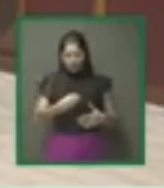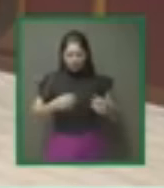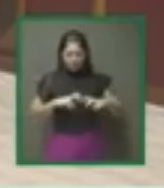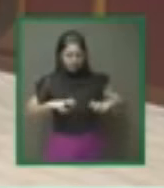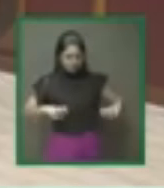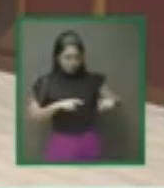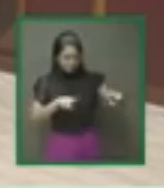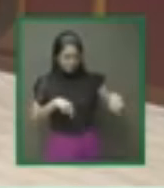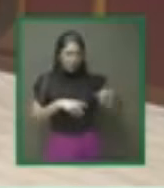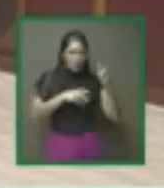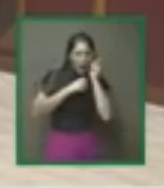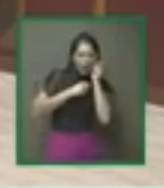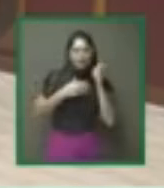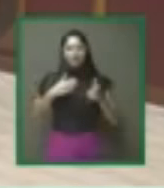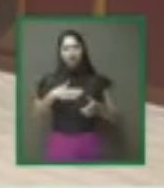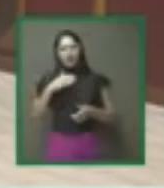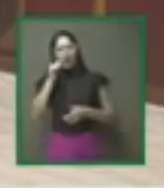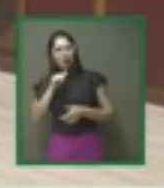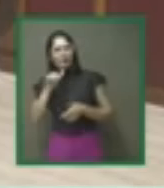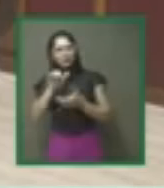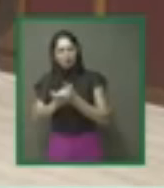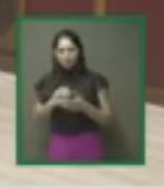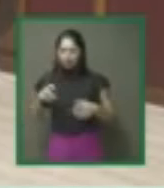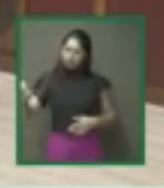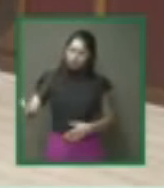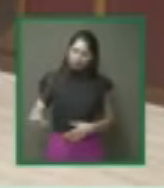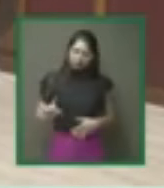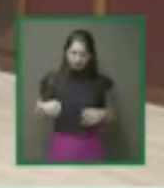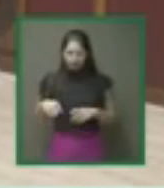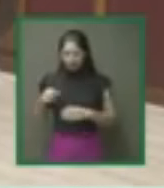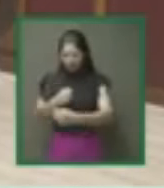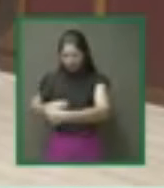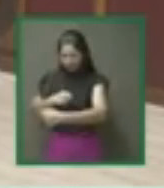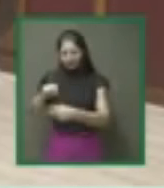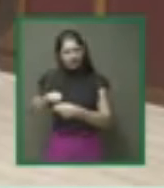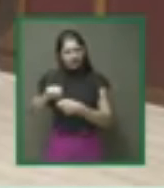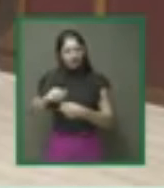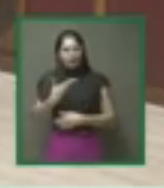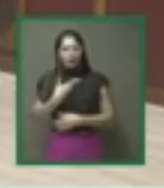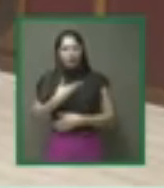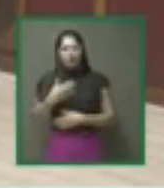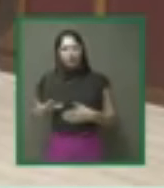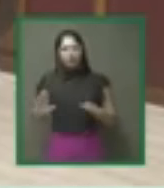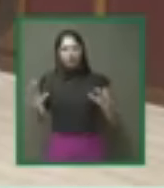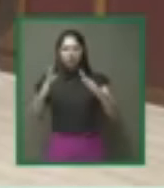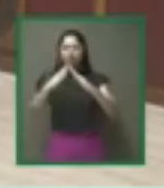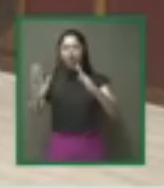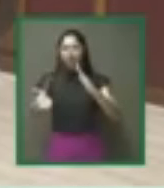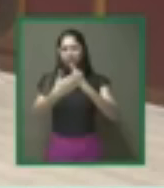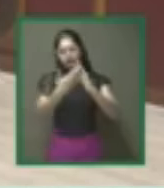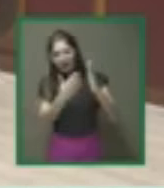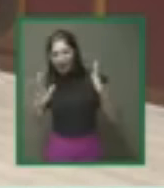fazendo janta, chegou, desceu do carro, entrou, e aí quando ele entra, a gente conversa. O